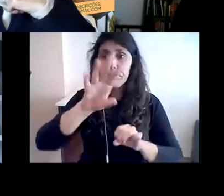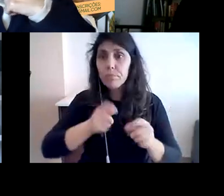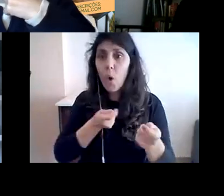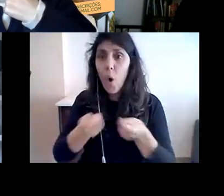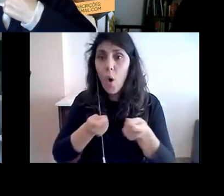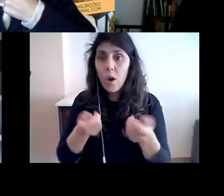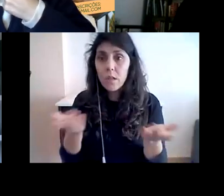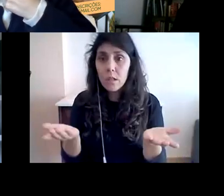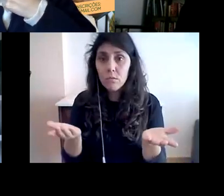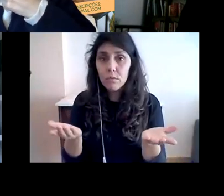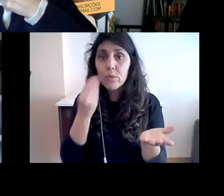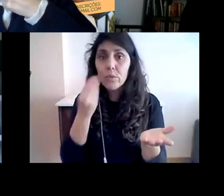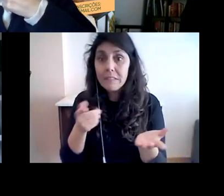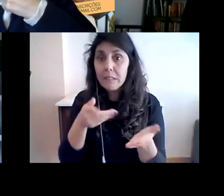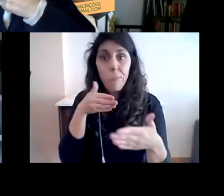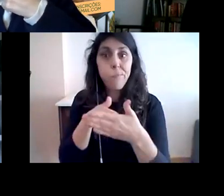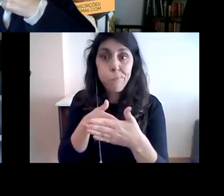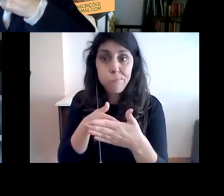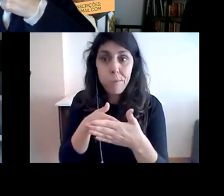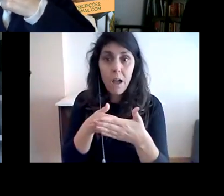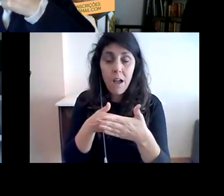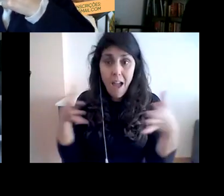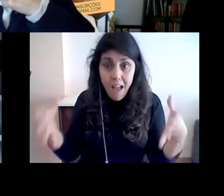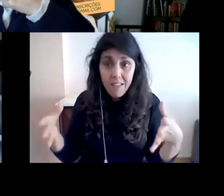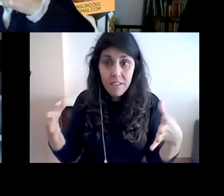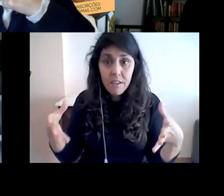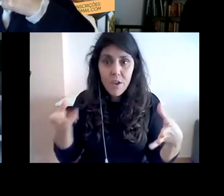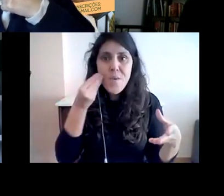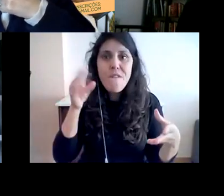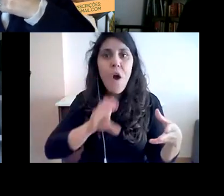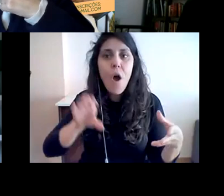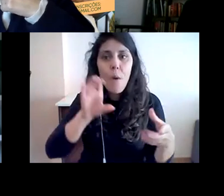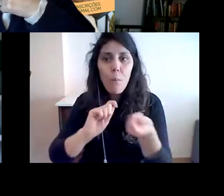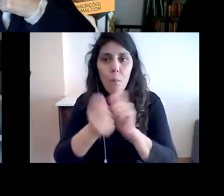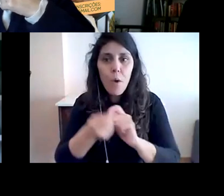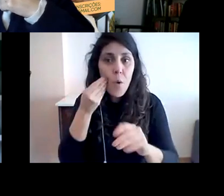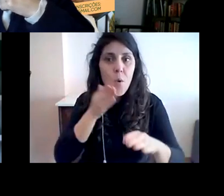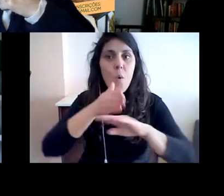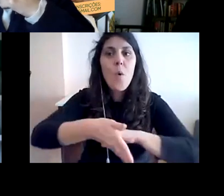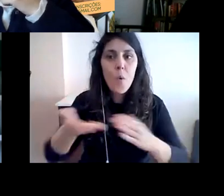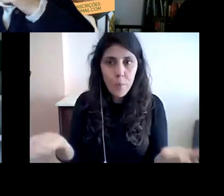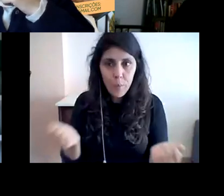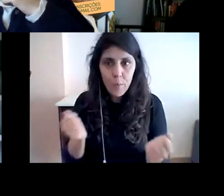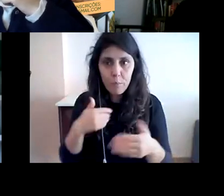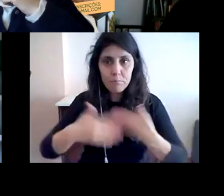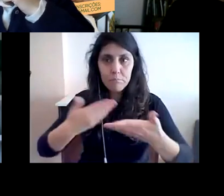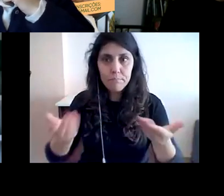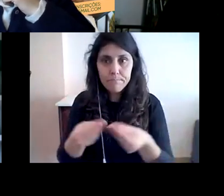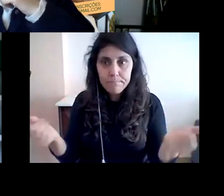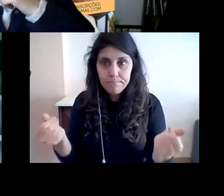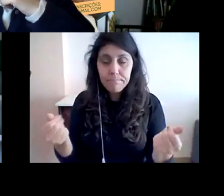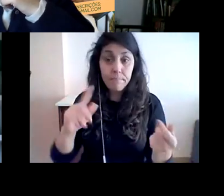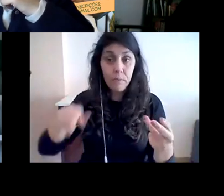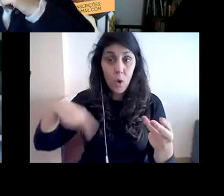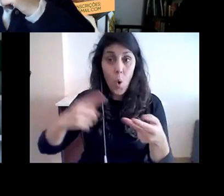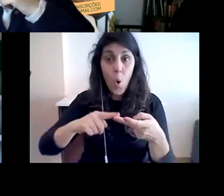E isto é um bloqueio bastante grande, que não há forma, no contexto atual, de ultrapassar. Isto é só um bloqueio. Outra questão também tem